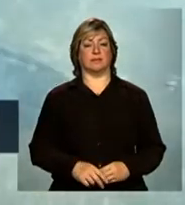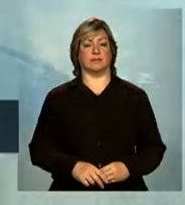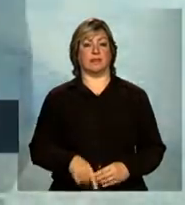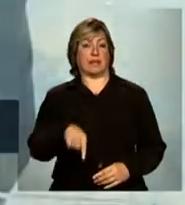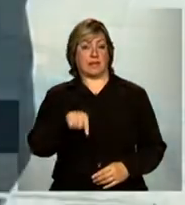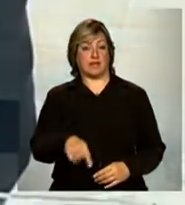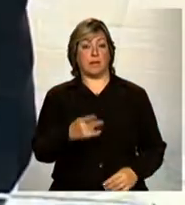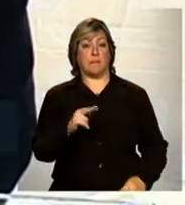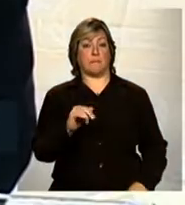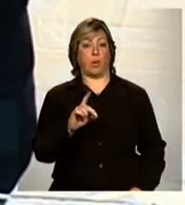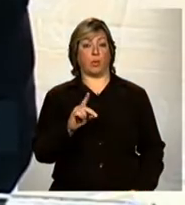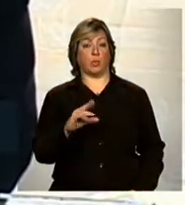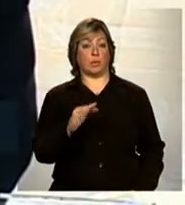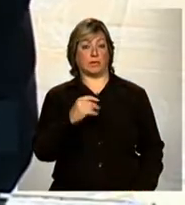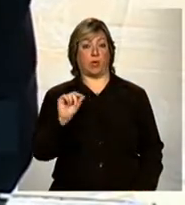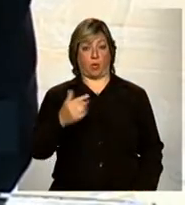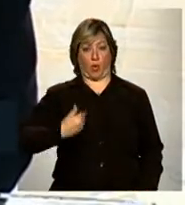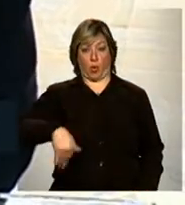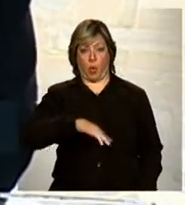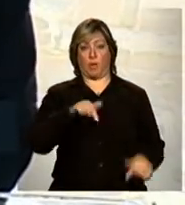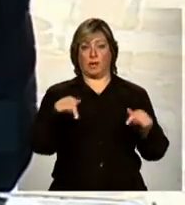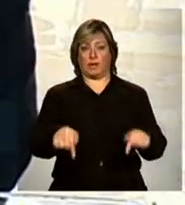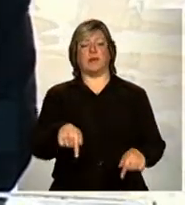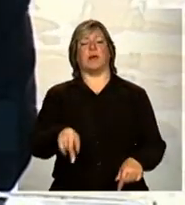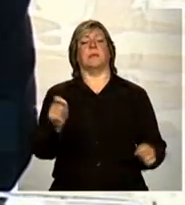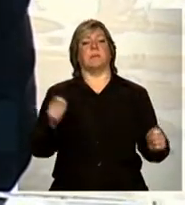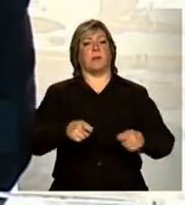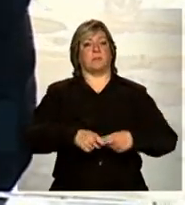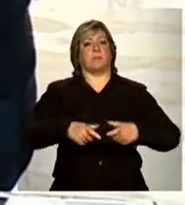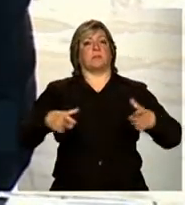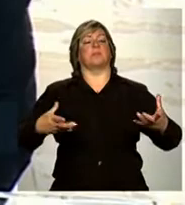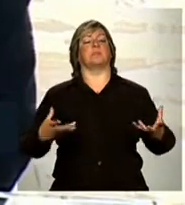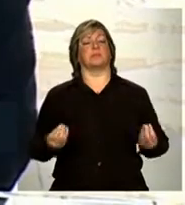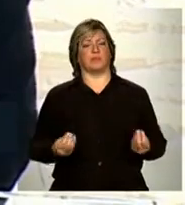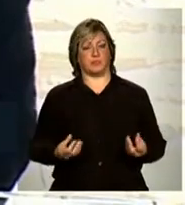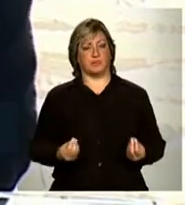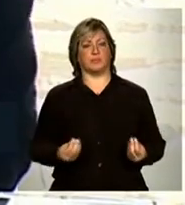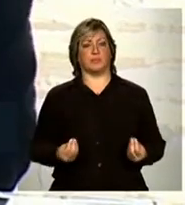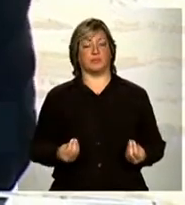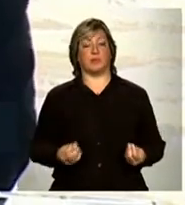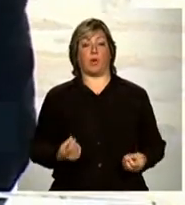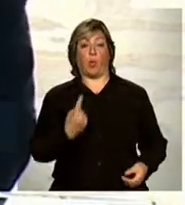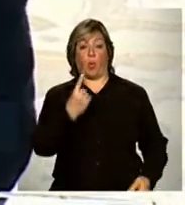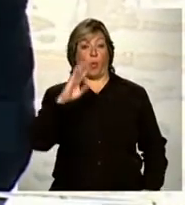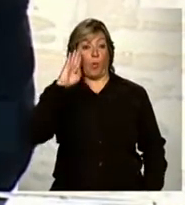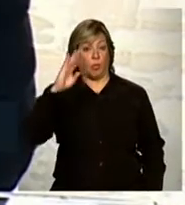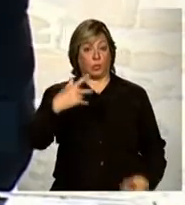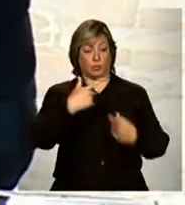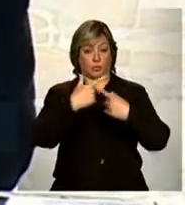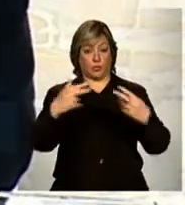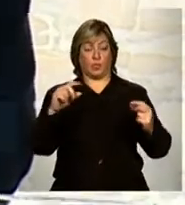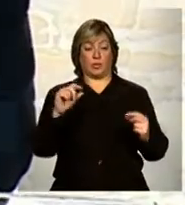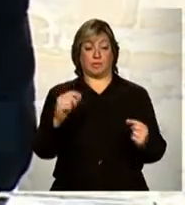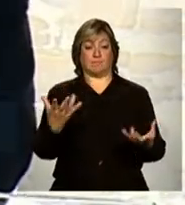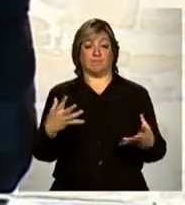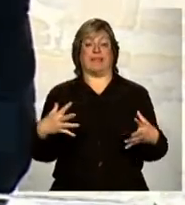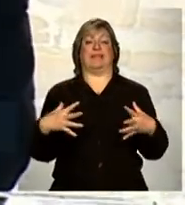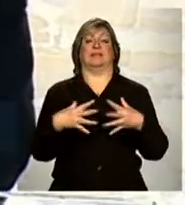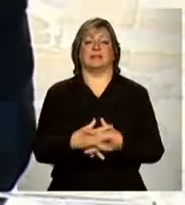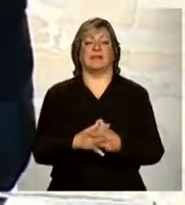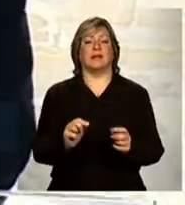que essa produção Nossa aqui ela pode aumentar muito e Um dos fatores que dificulta Justamente